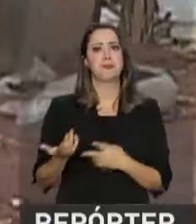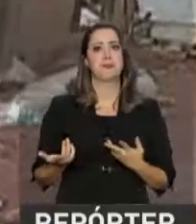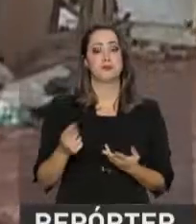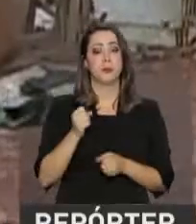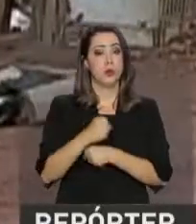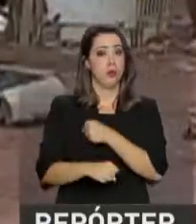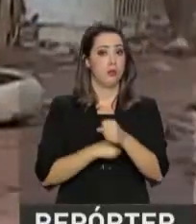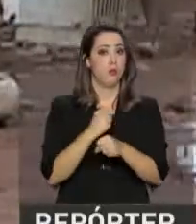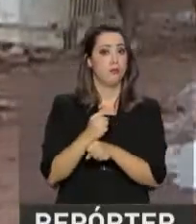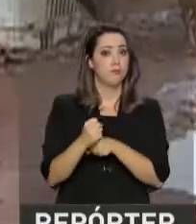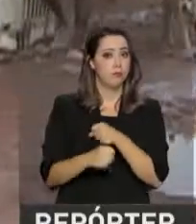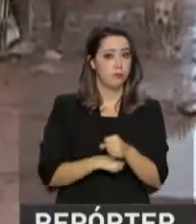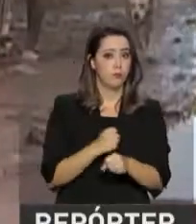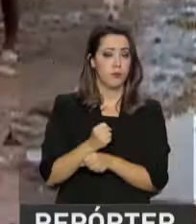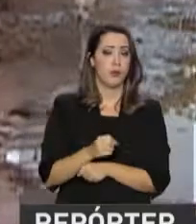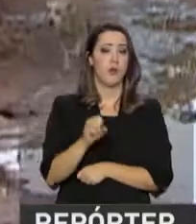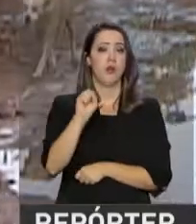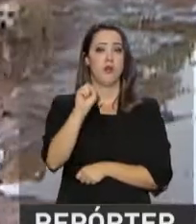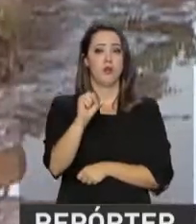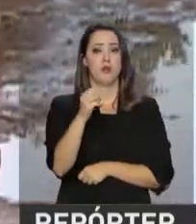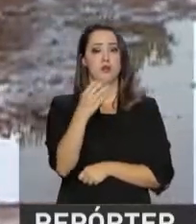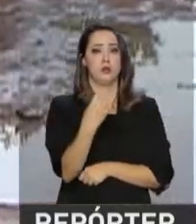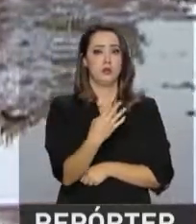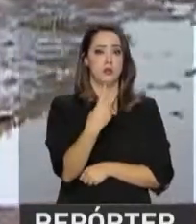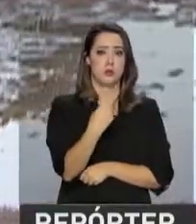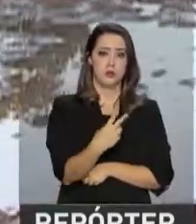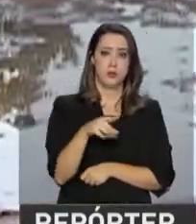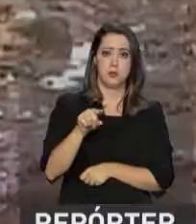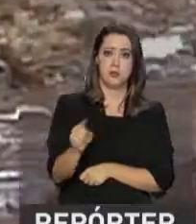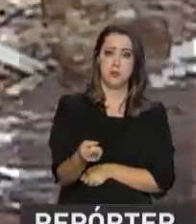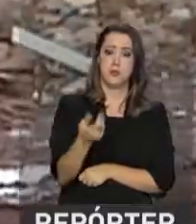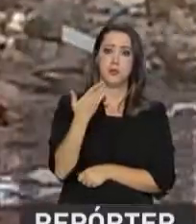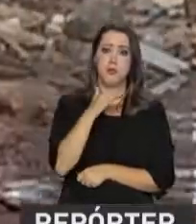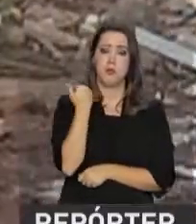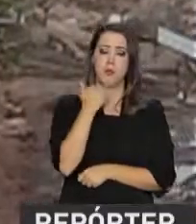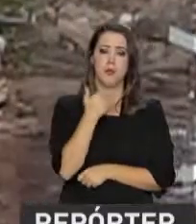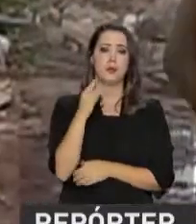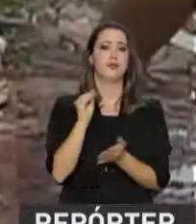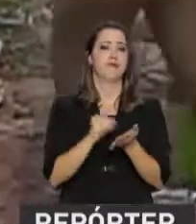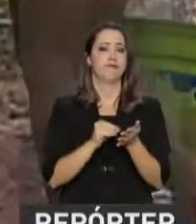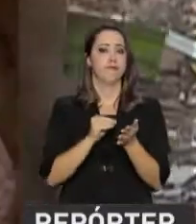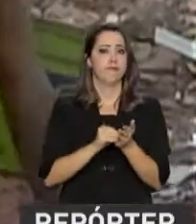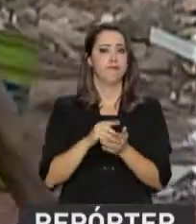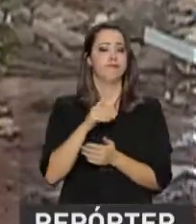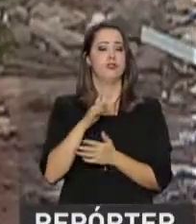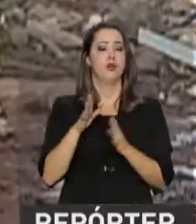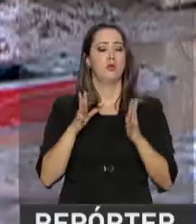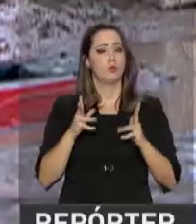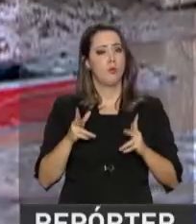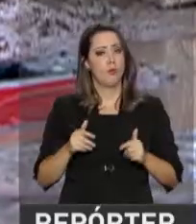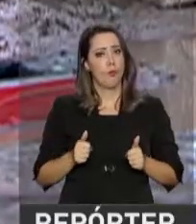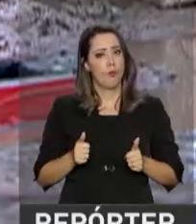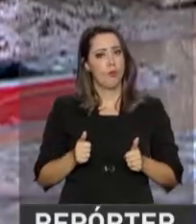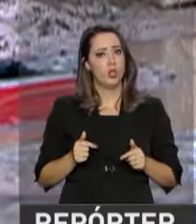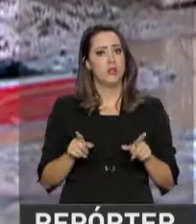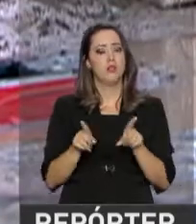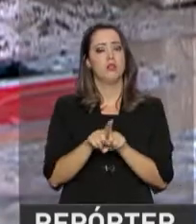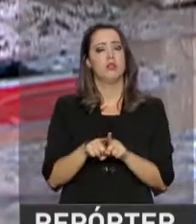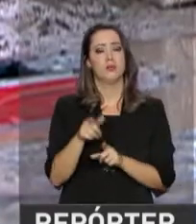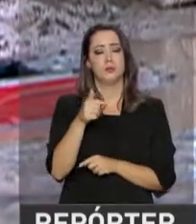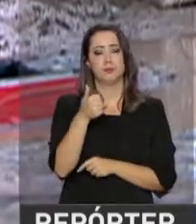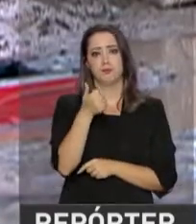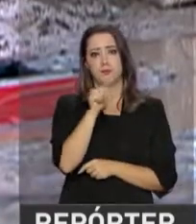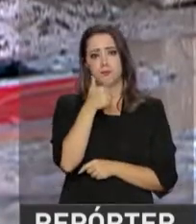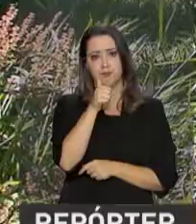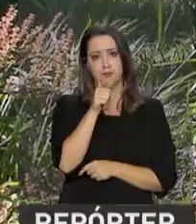ano 842 mil mortes são relacionadas à falta de saneamento e higiene e ao consumo de água